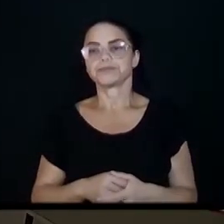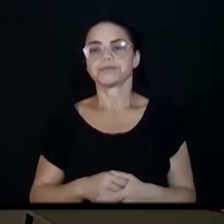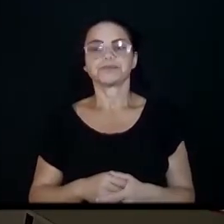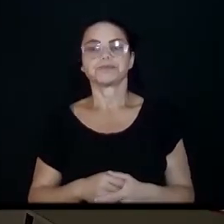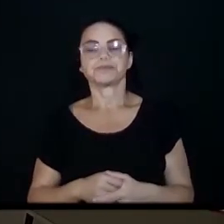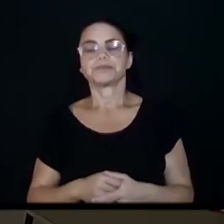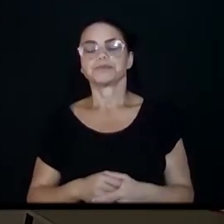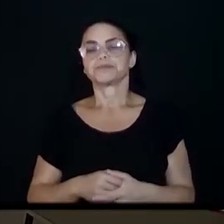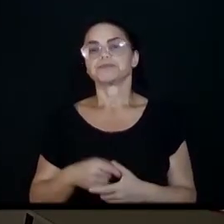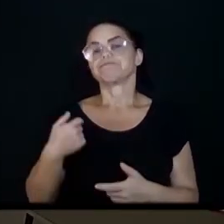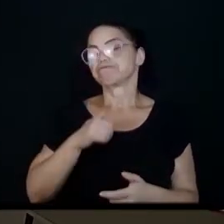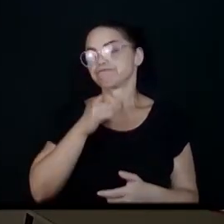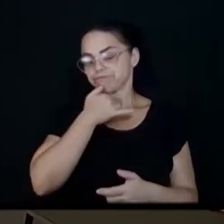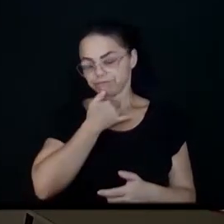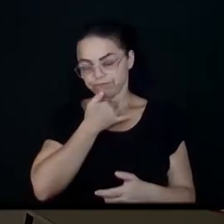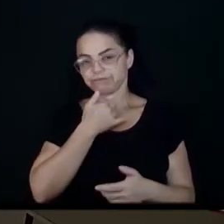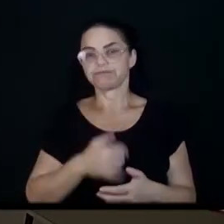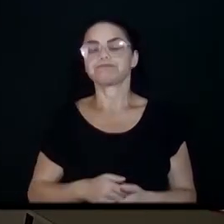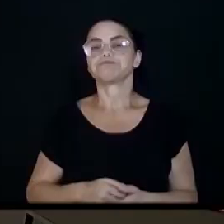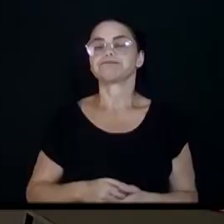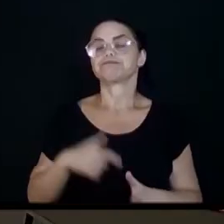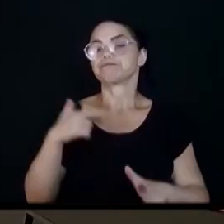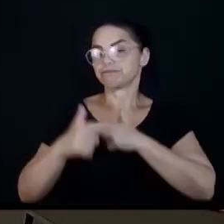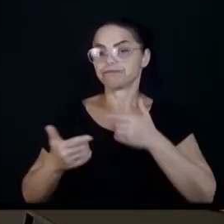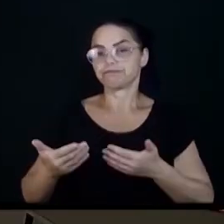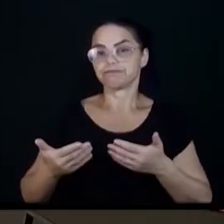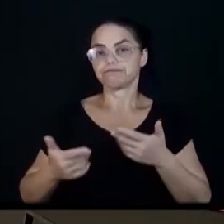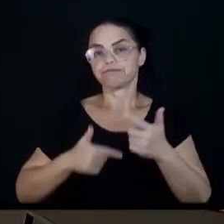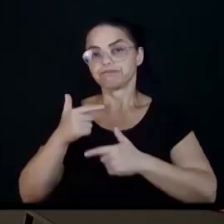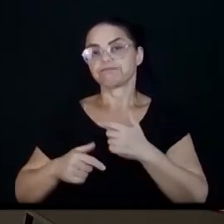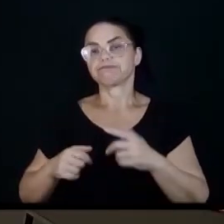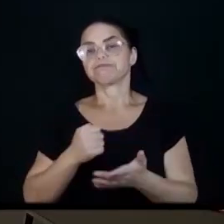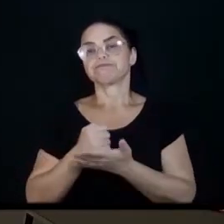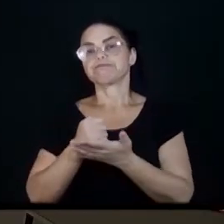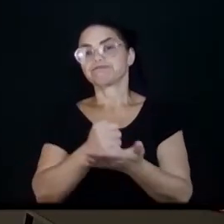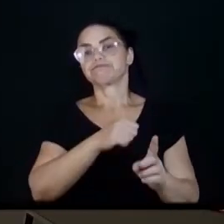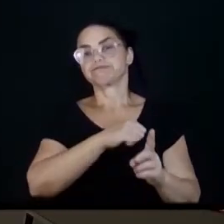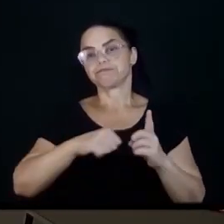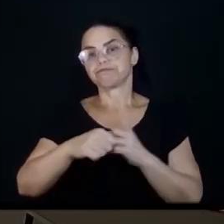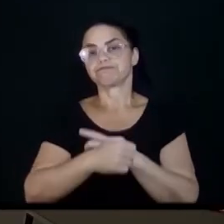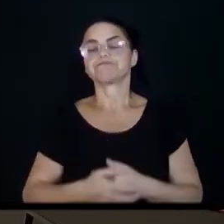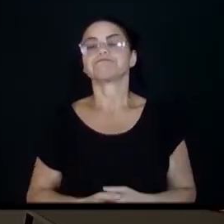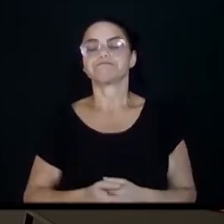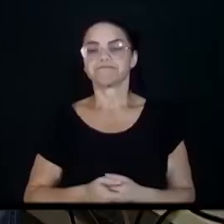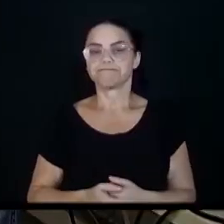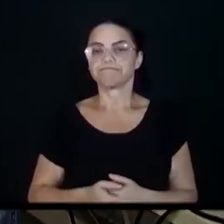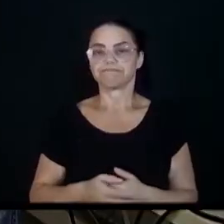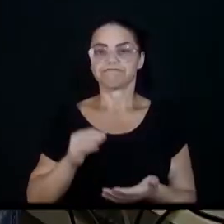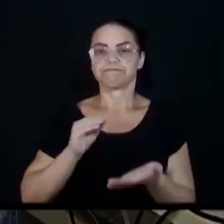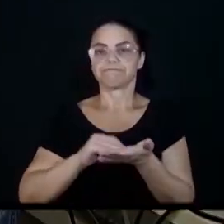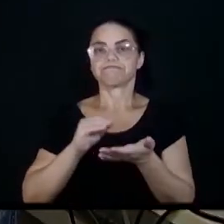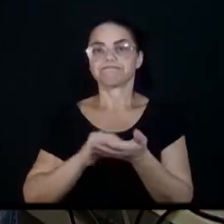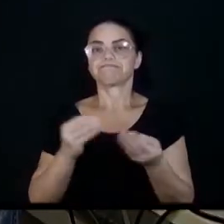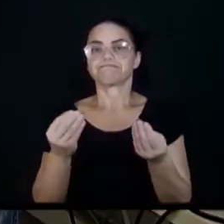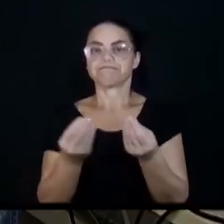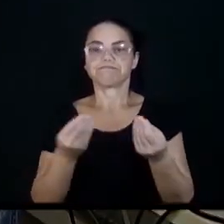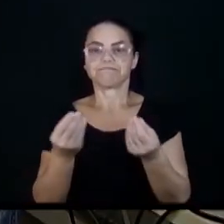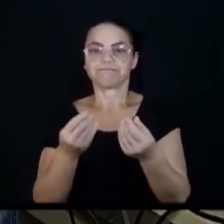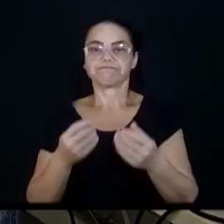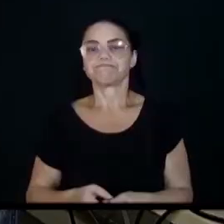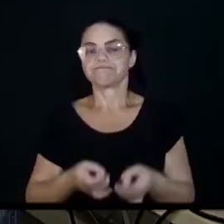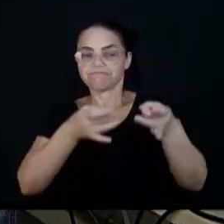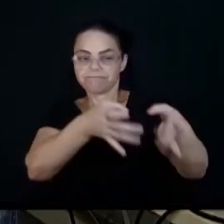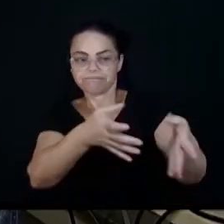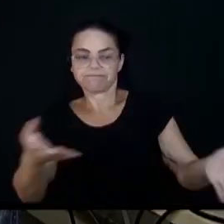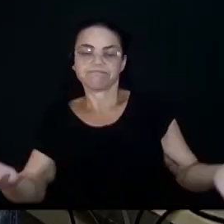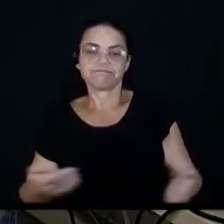infelizmente o serviço social acaba sendo um pouco deixado de lado, né? Não